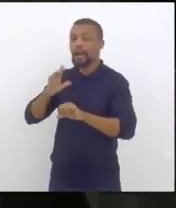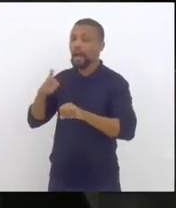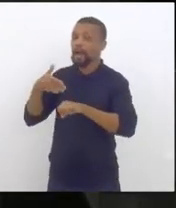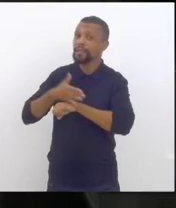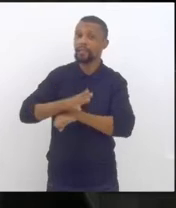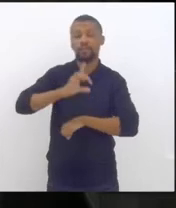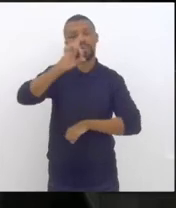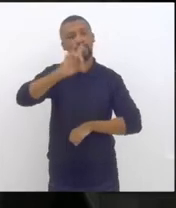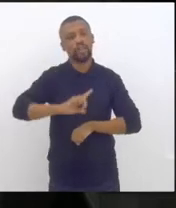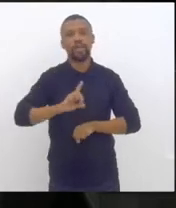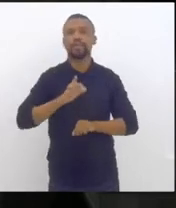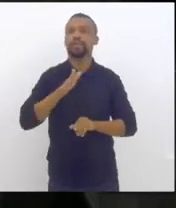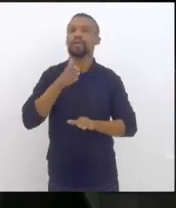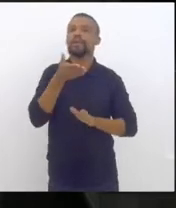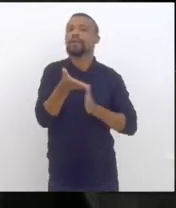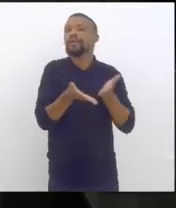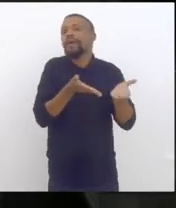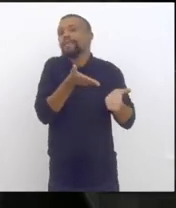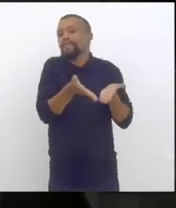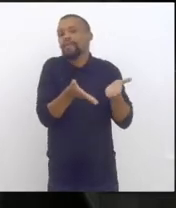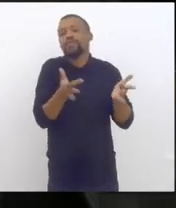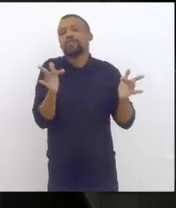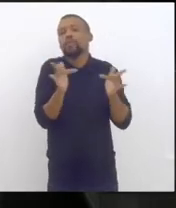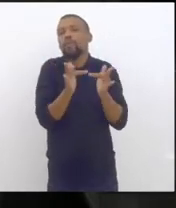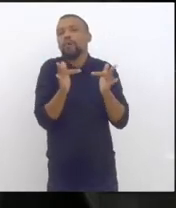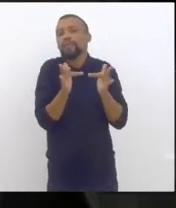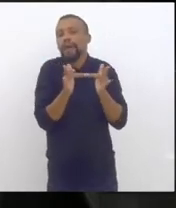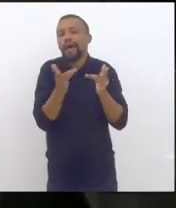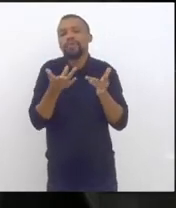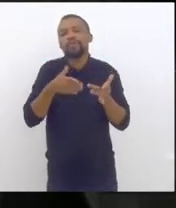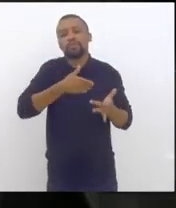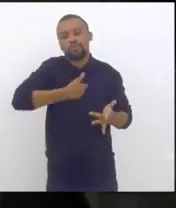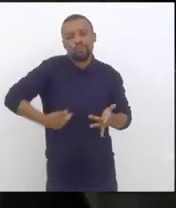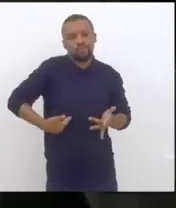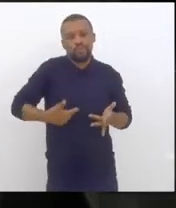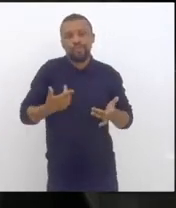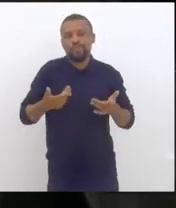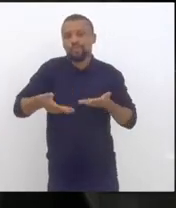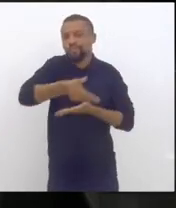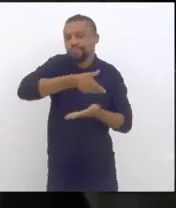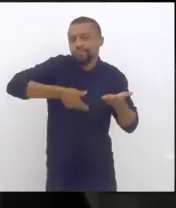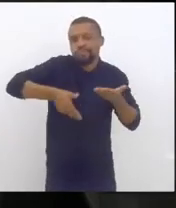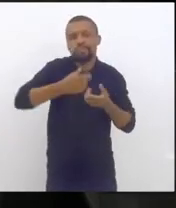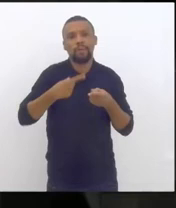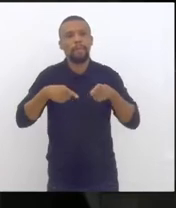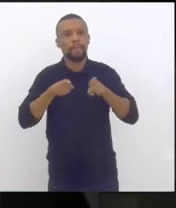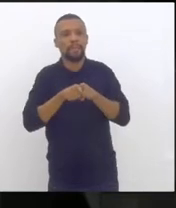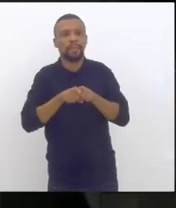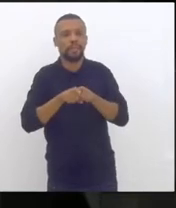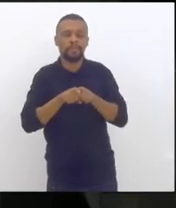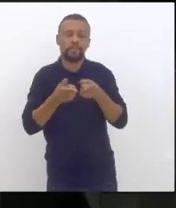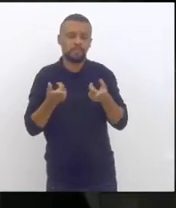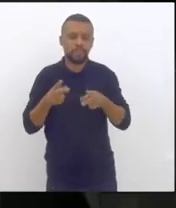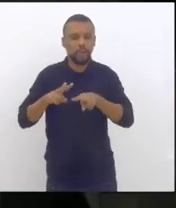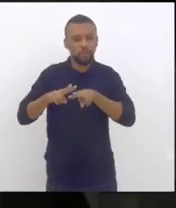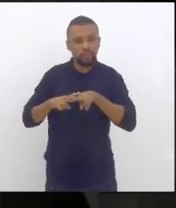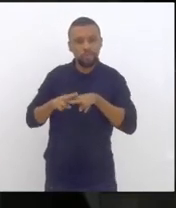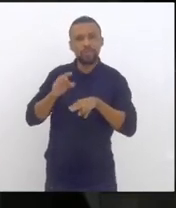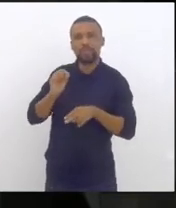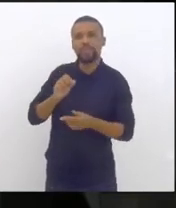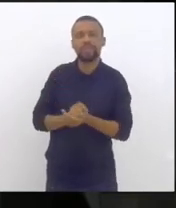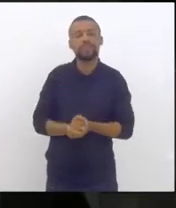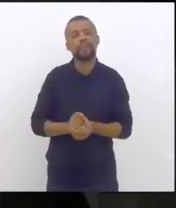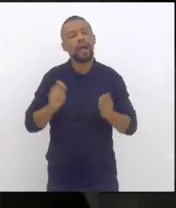direitos serviços e do contato com a presença do poder público tanto é assim Deputado Flávio que é